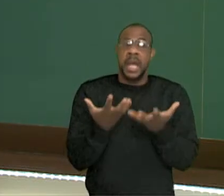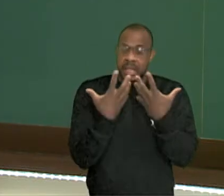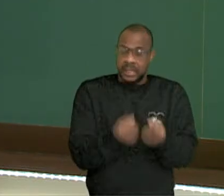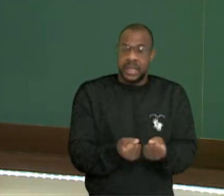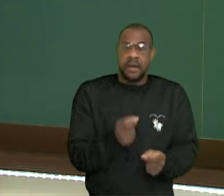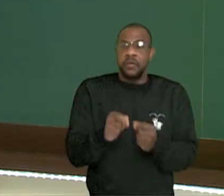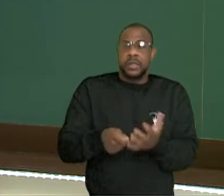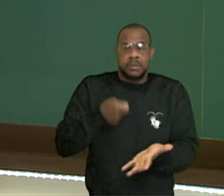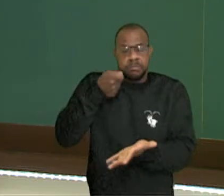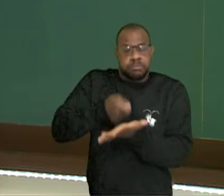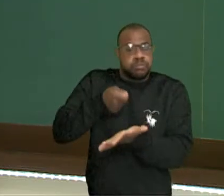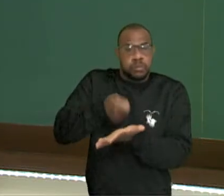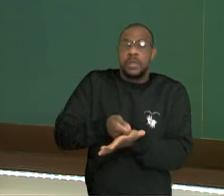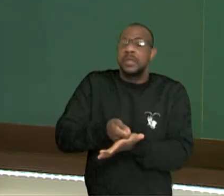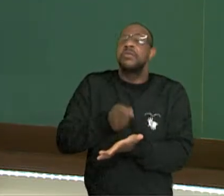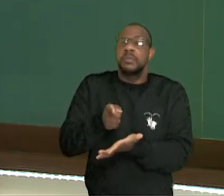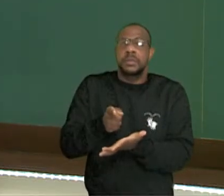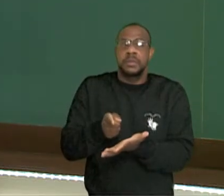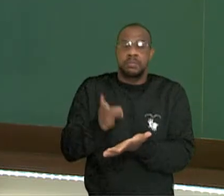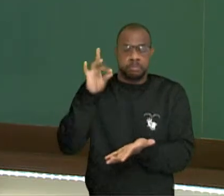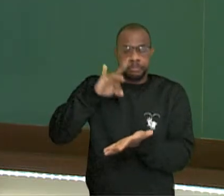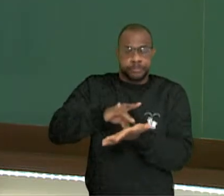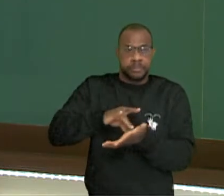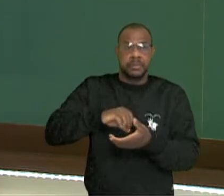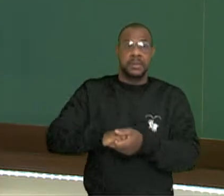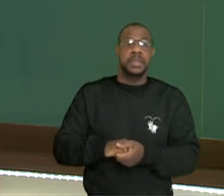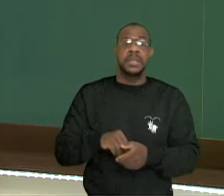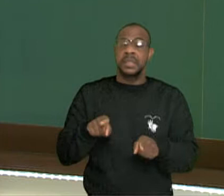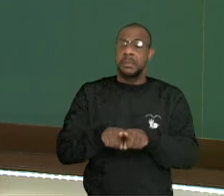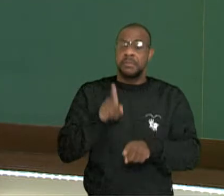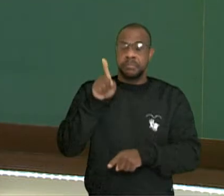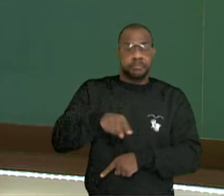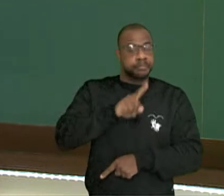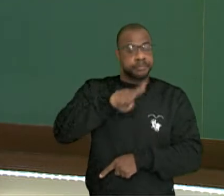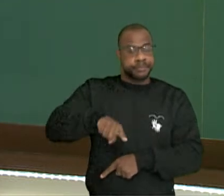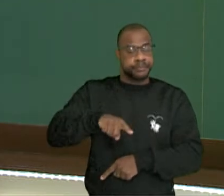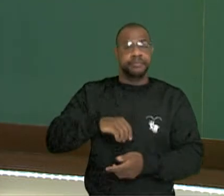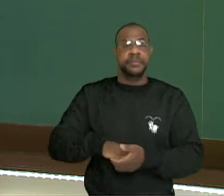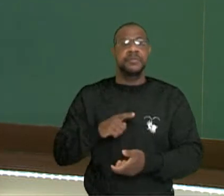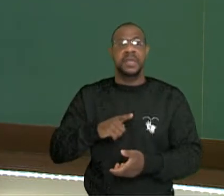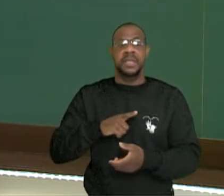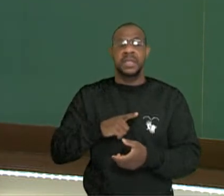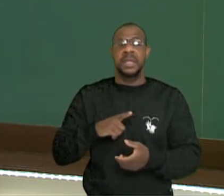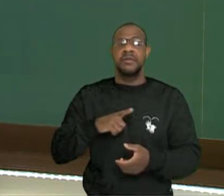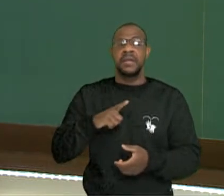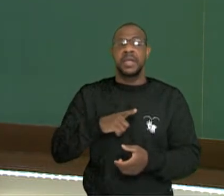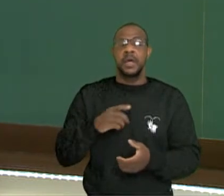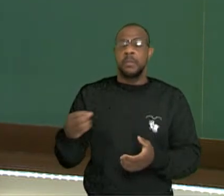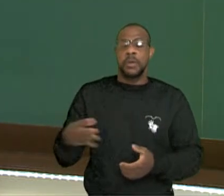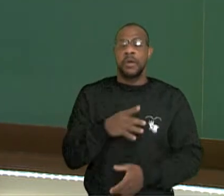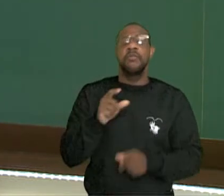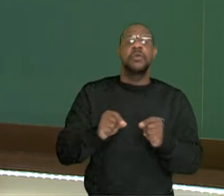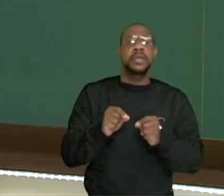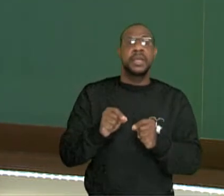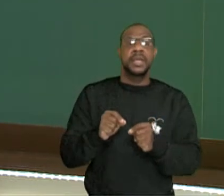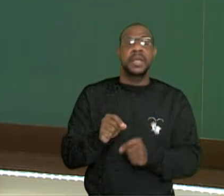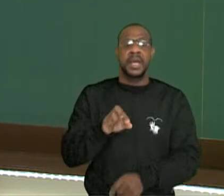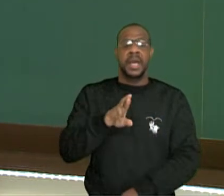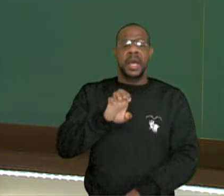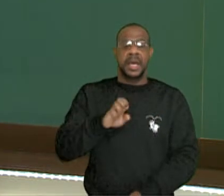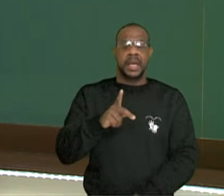monárquico absolutista, ela também vai ser abolida e vai ser proclamada uma república na Inglaterra no ano